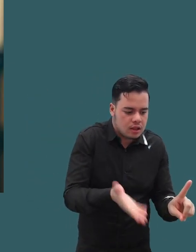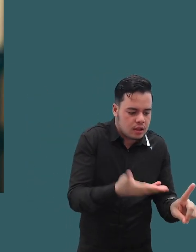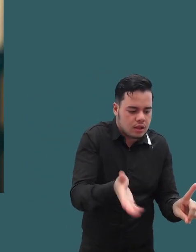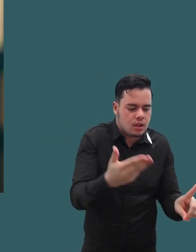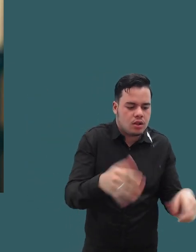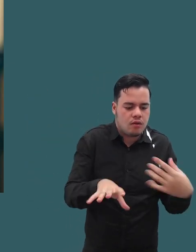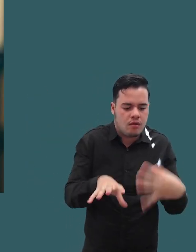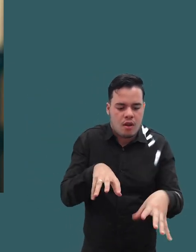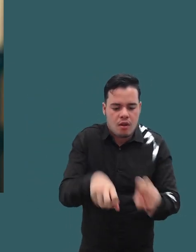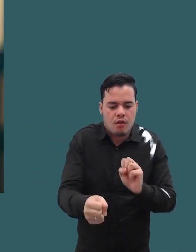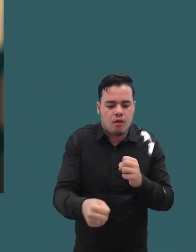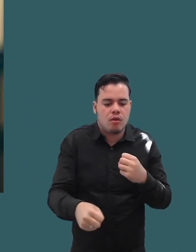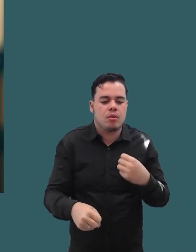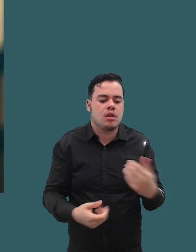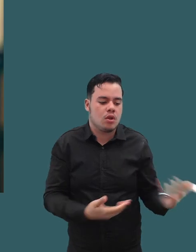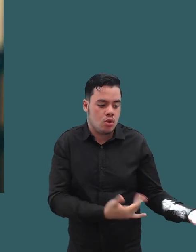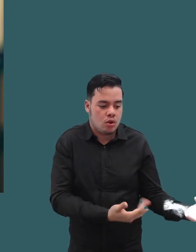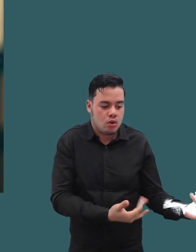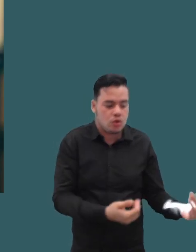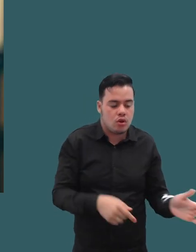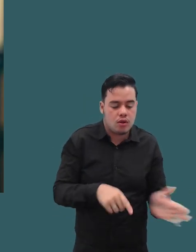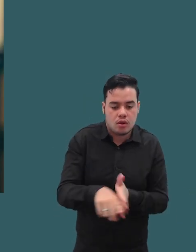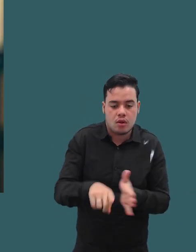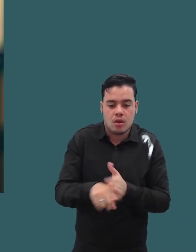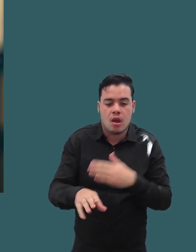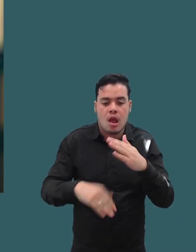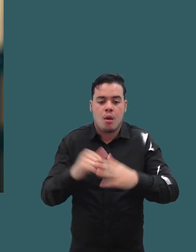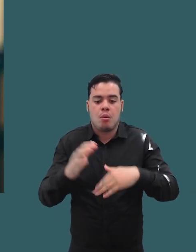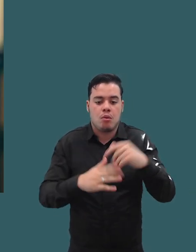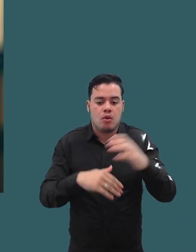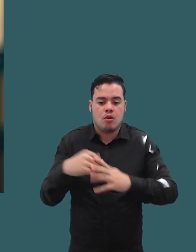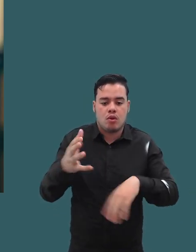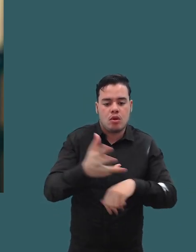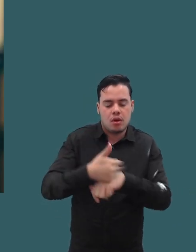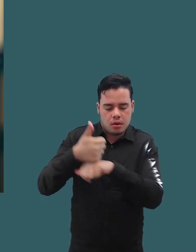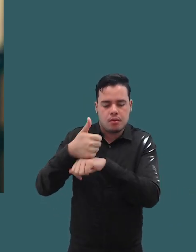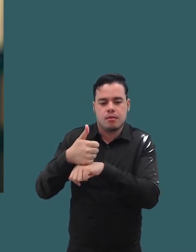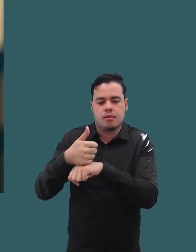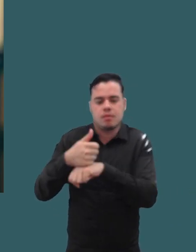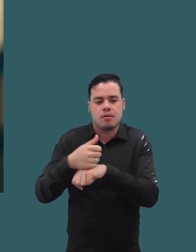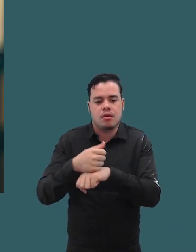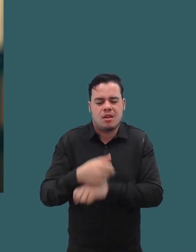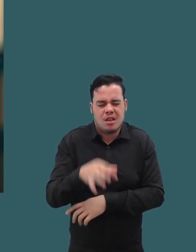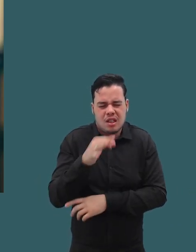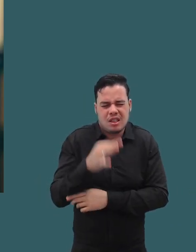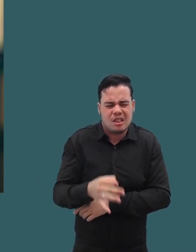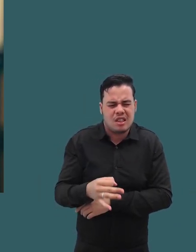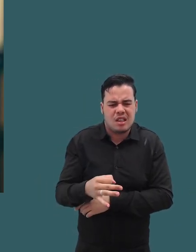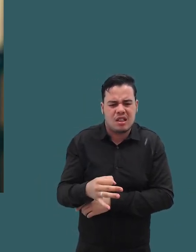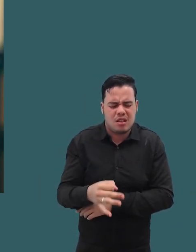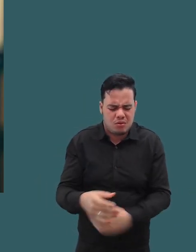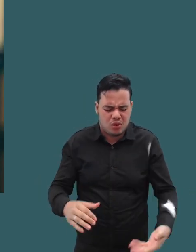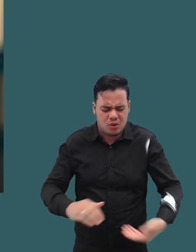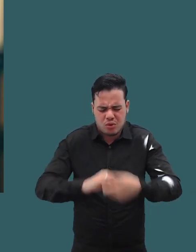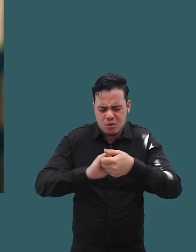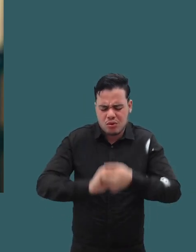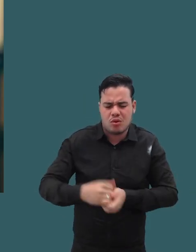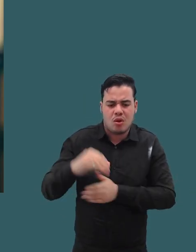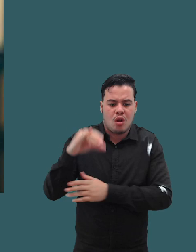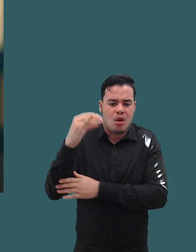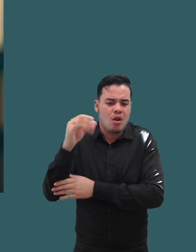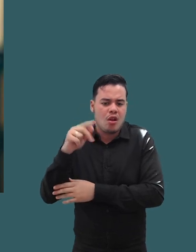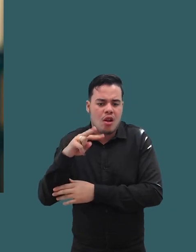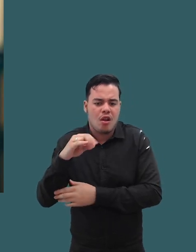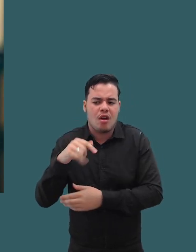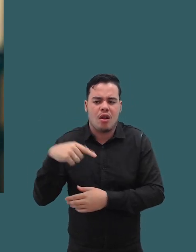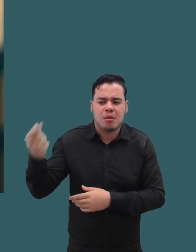de jovens pesquisadores, de profissionais qualificados que, certamente, comprometidos com a ciência, a tecnologia e a inovação, vão